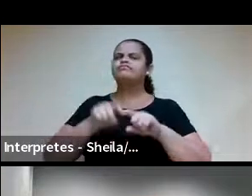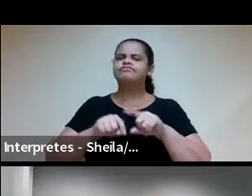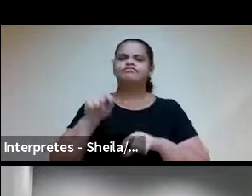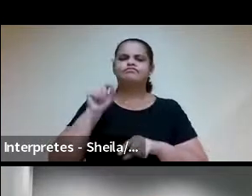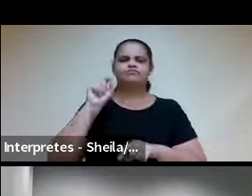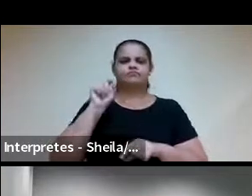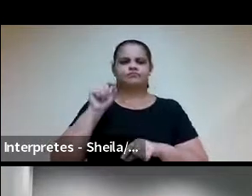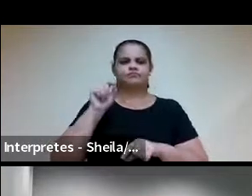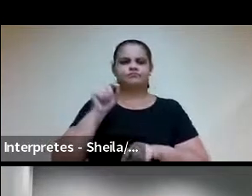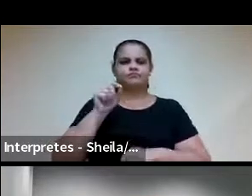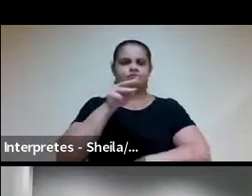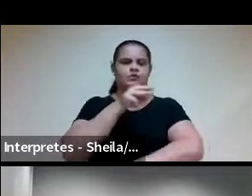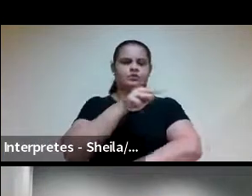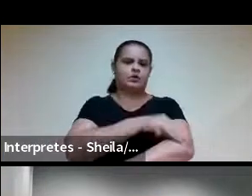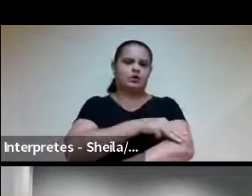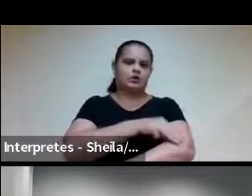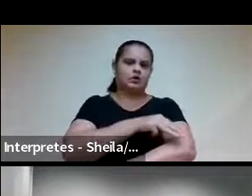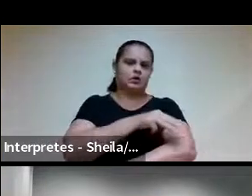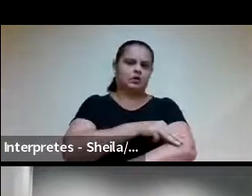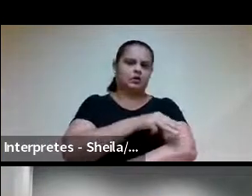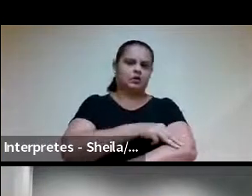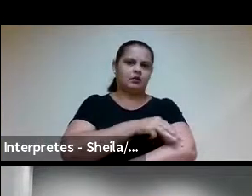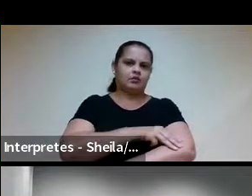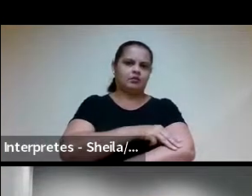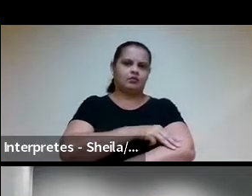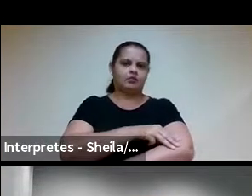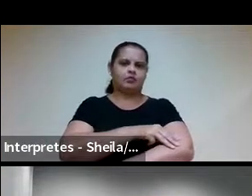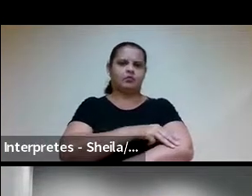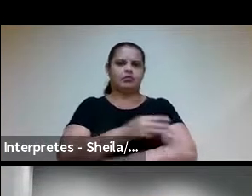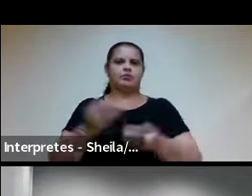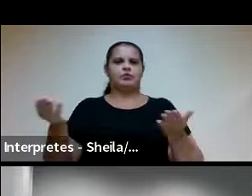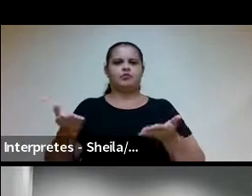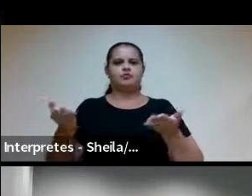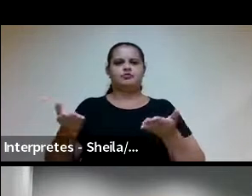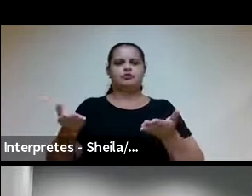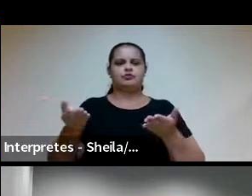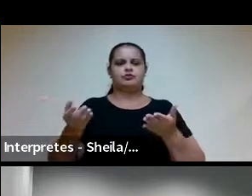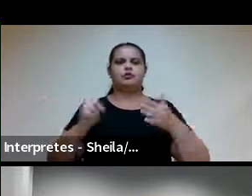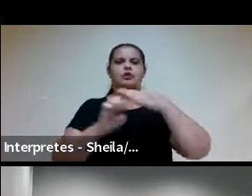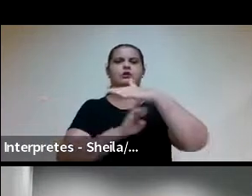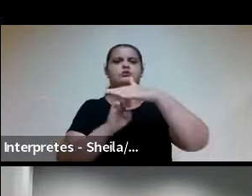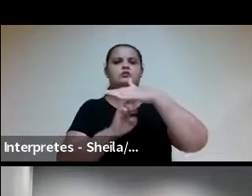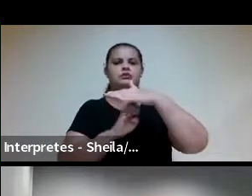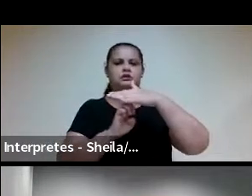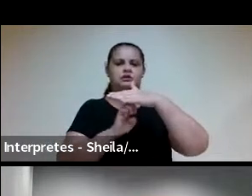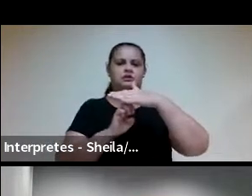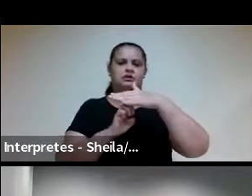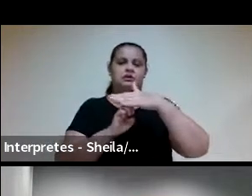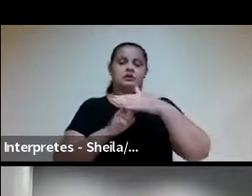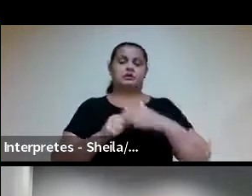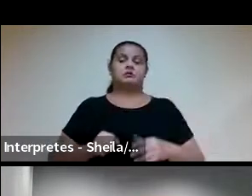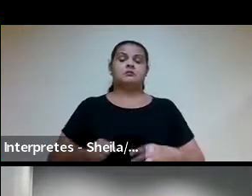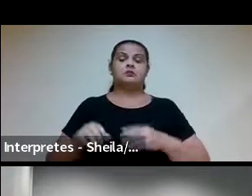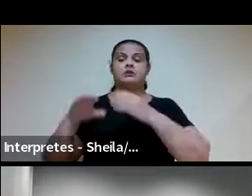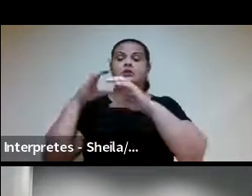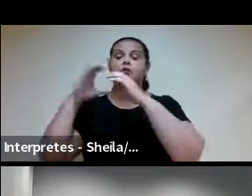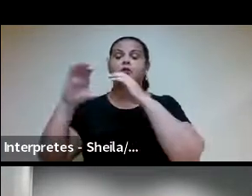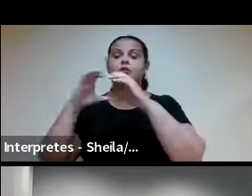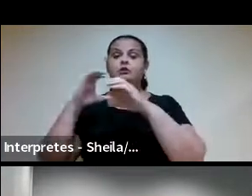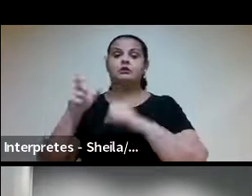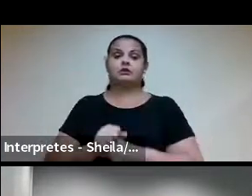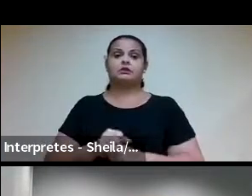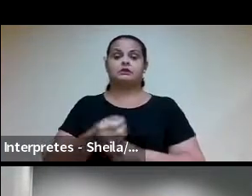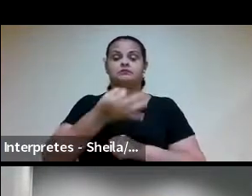nessa Mossoró hoje, comunicação integrada, me parece que seja um jornal, eu não sei. Bom, Mossoró,